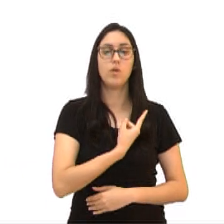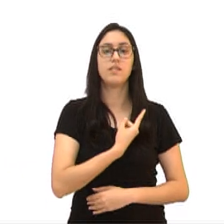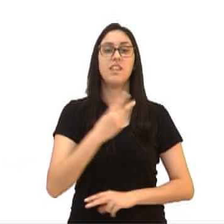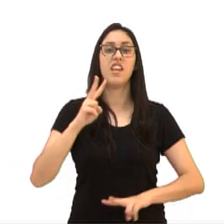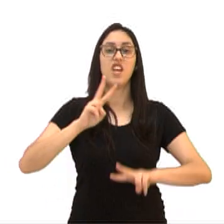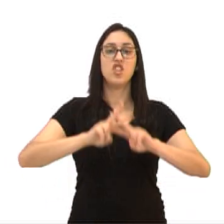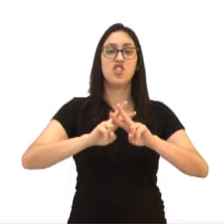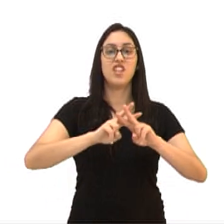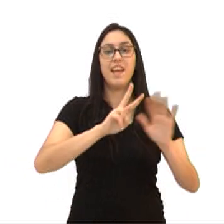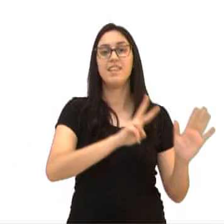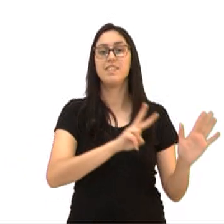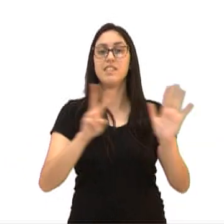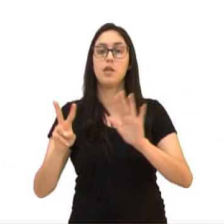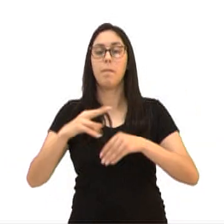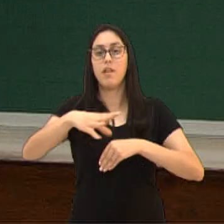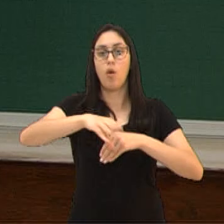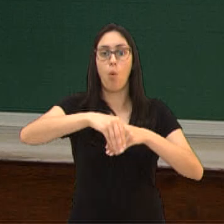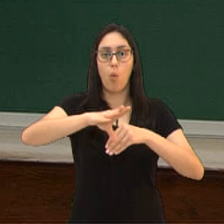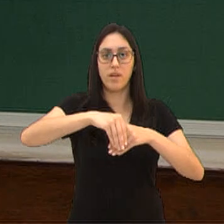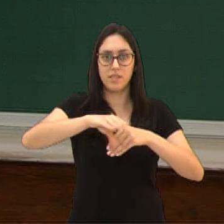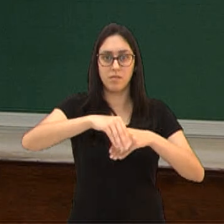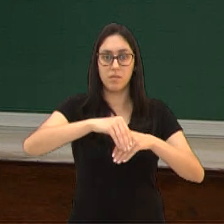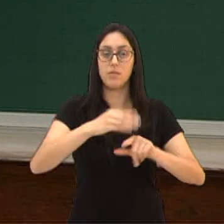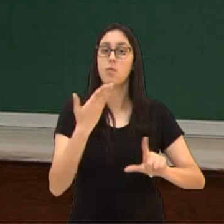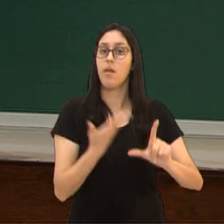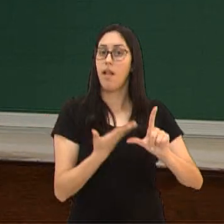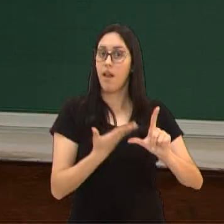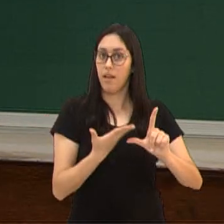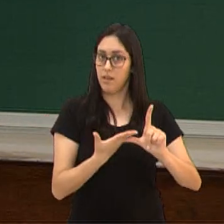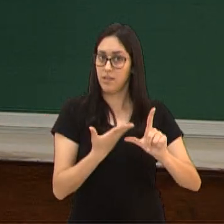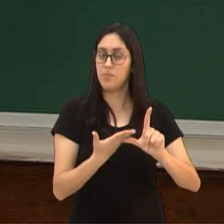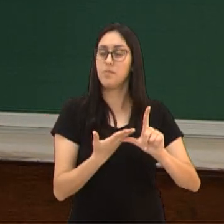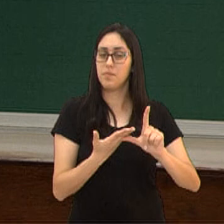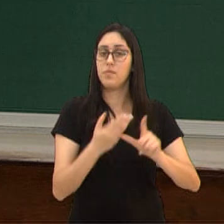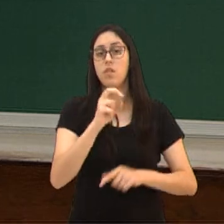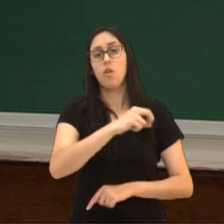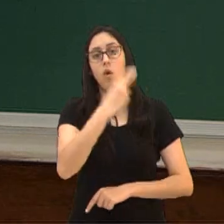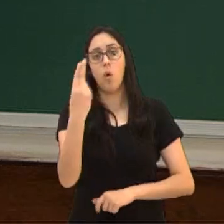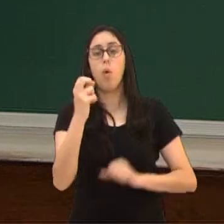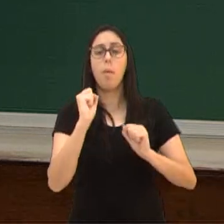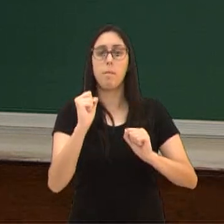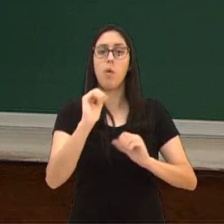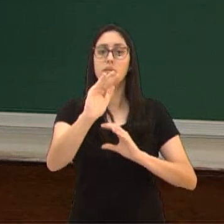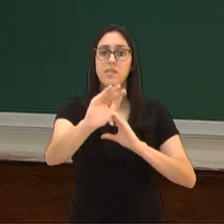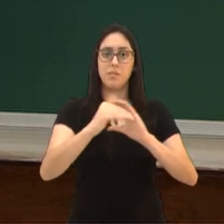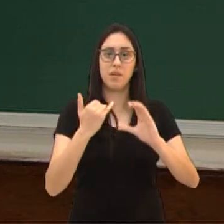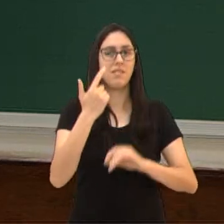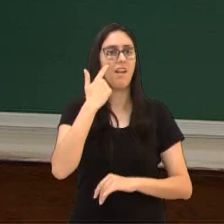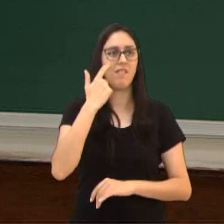hashtag Semana do Conhecimento, que é pelo Google Classroom, né, ou pelo e-mail